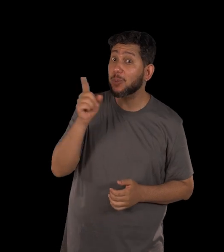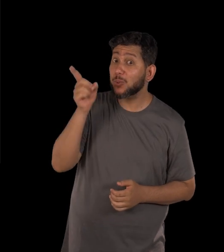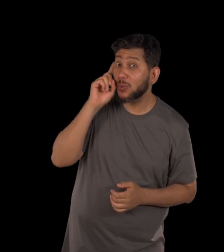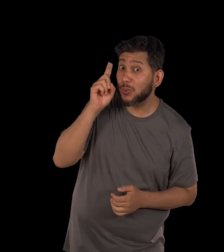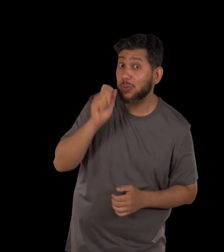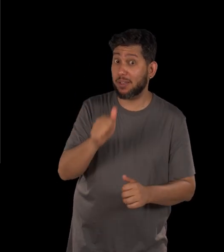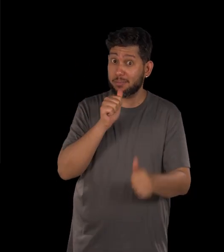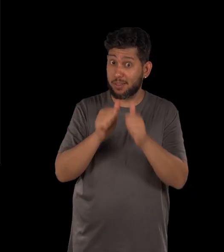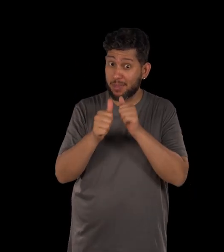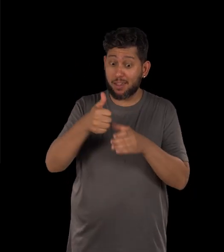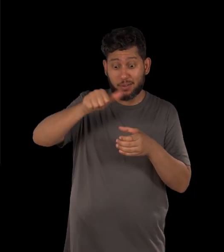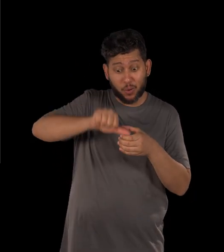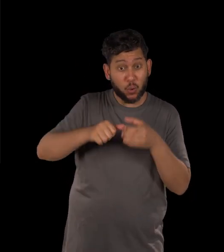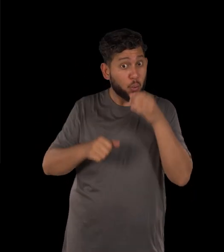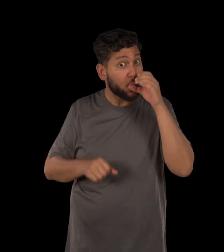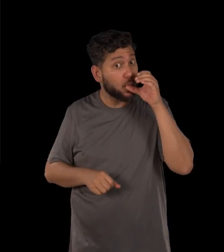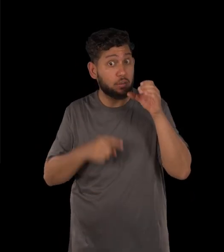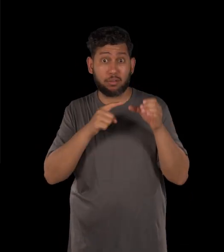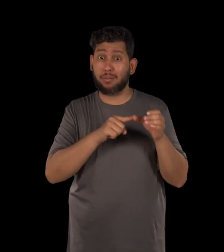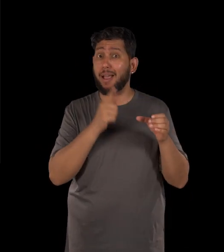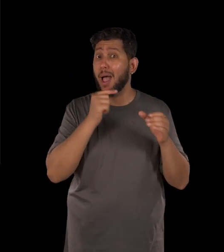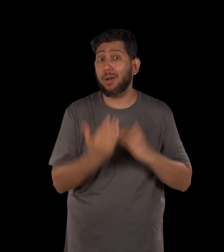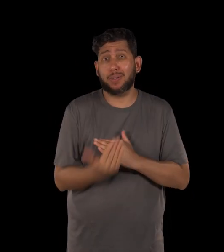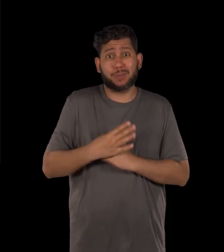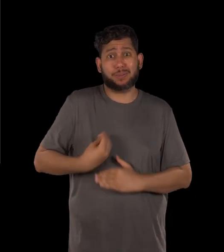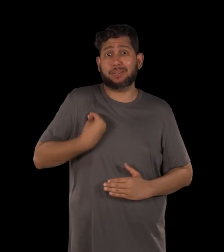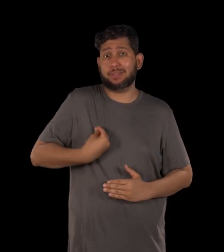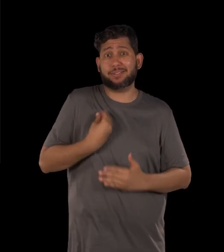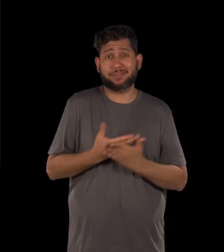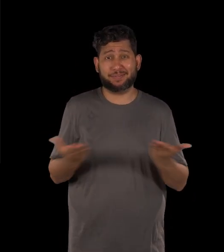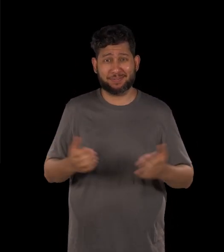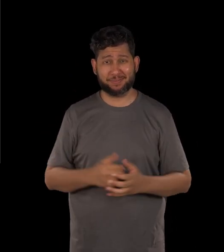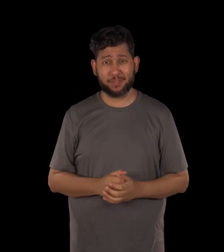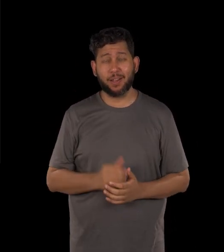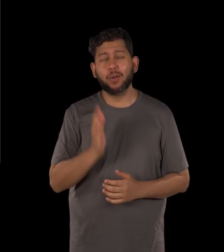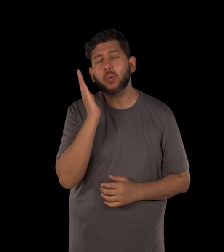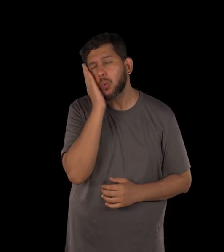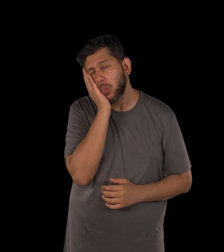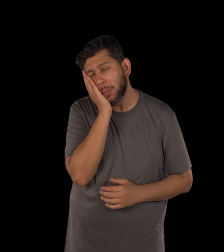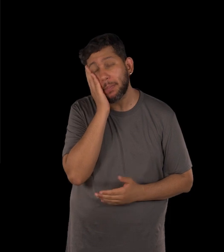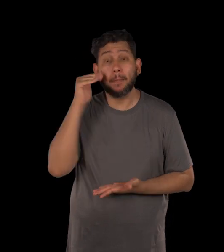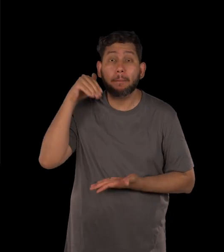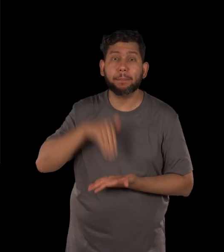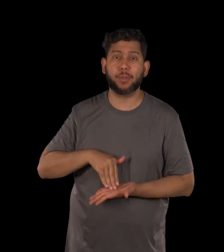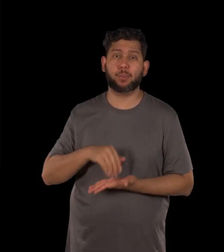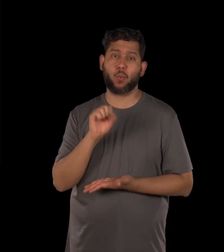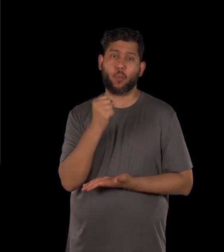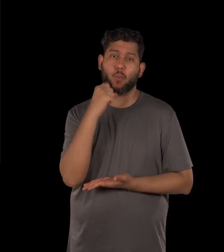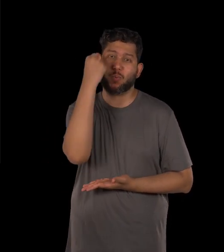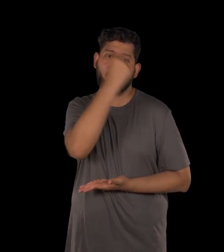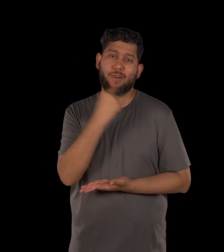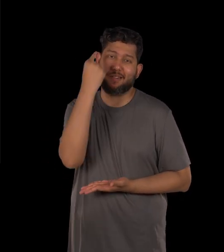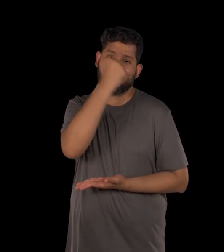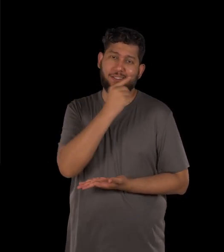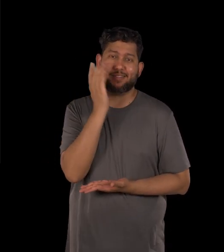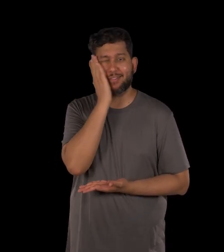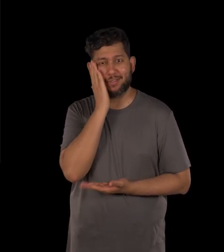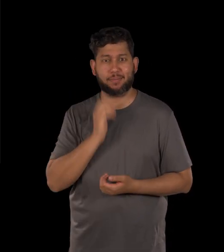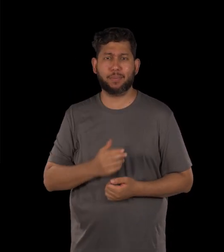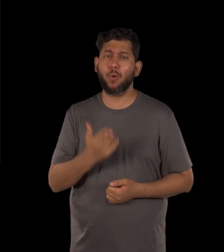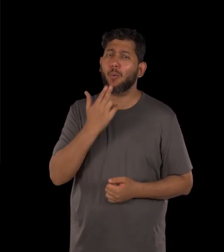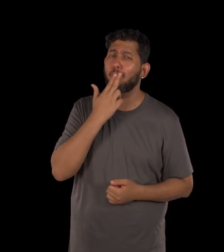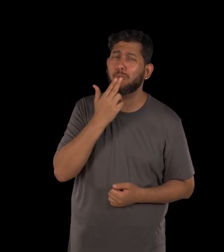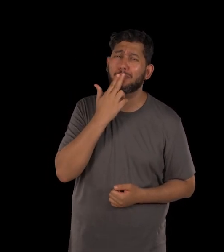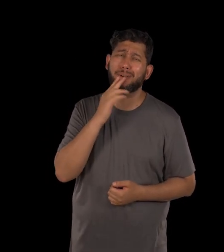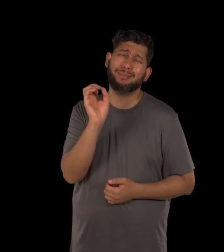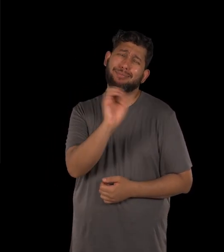afinal, a água é fonte da vida. Dormir no mínimo 8 horas por noite. Não fumar nenhum tipo de